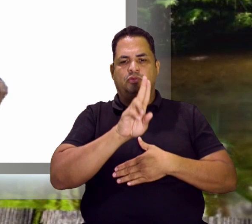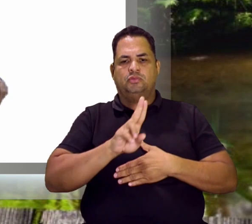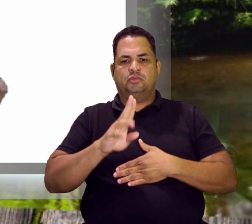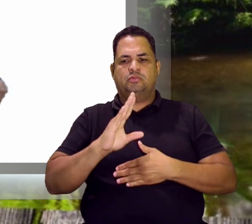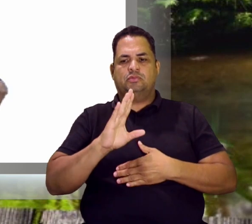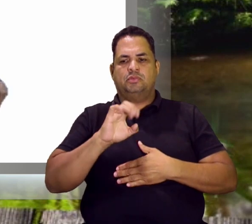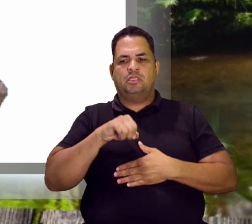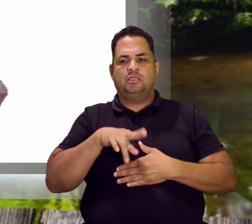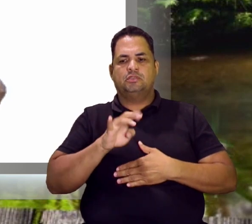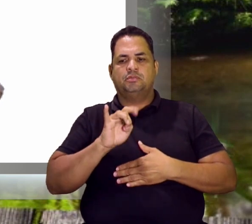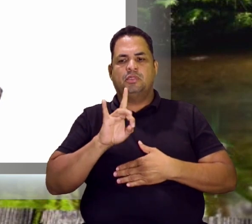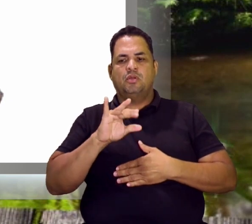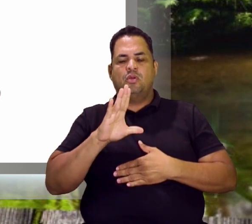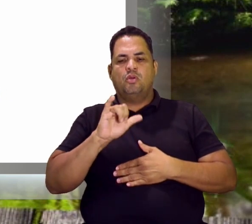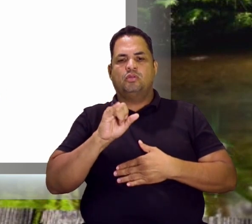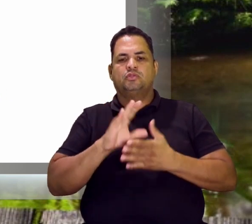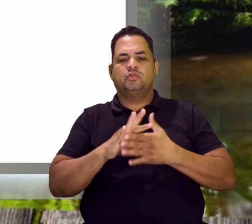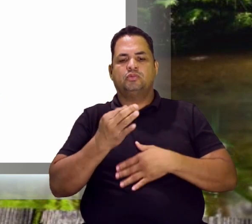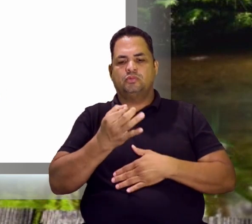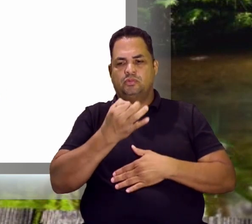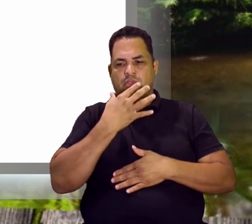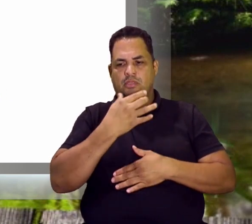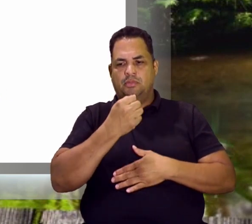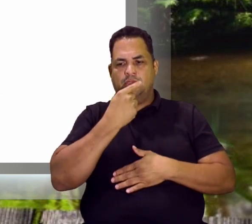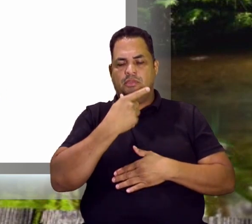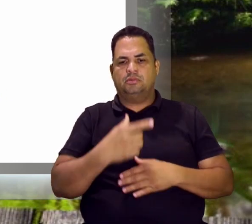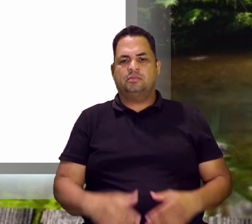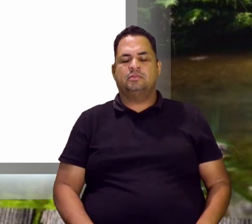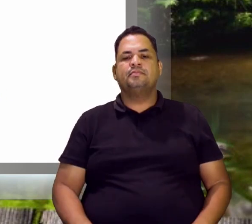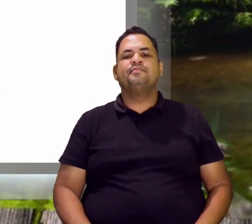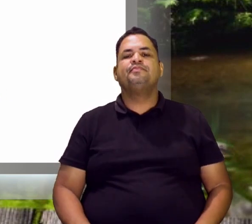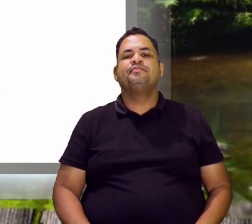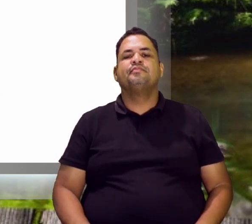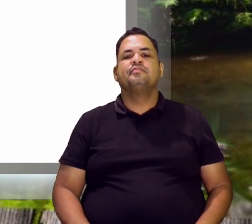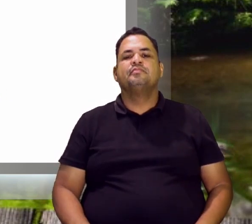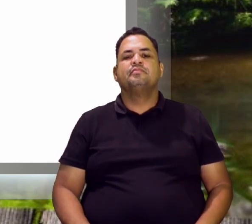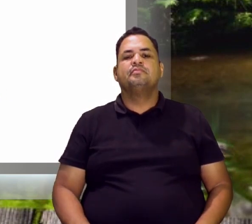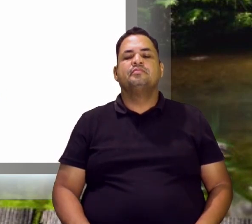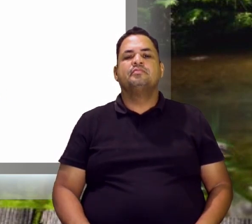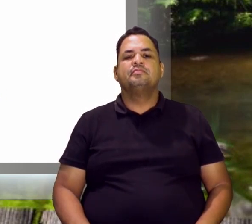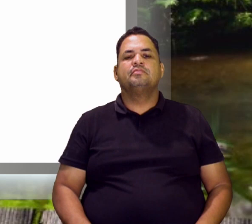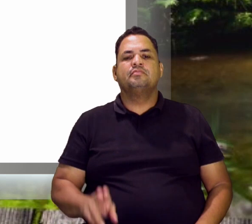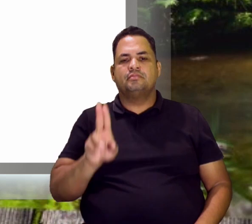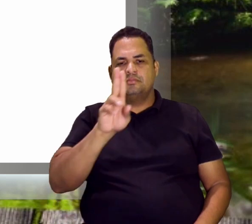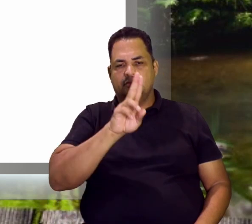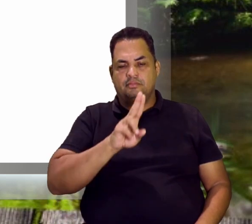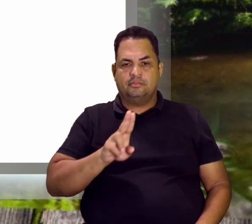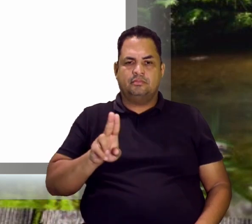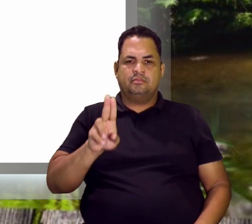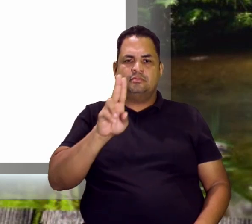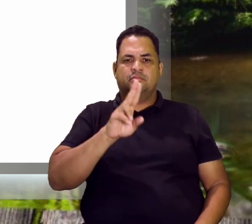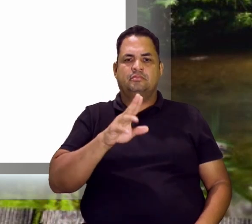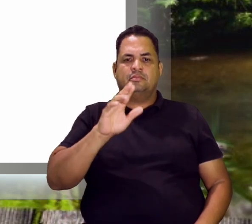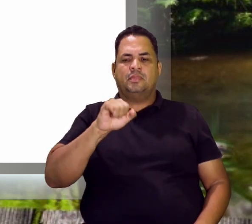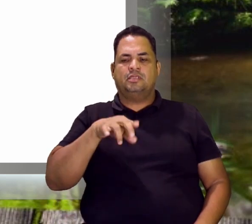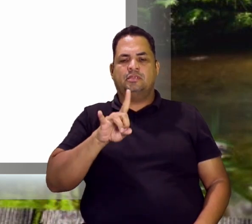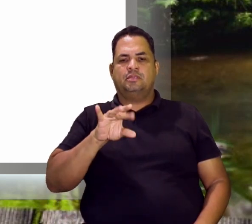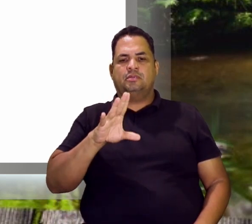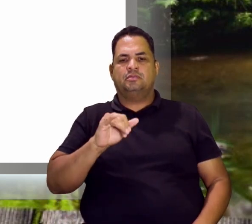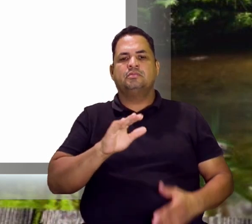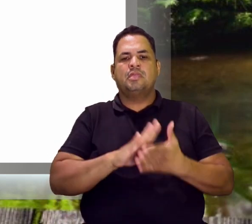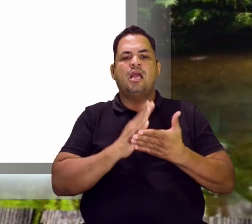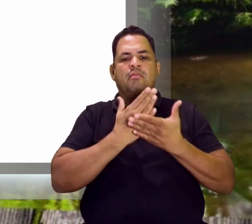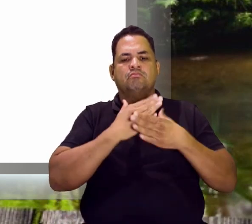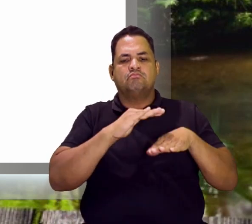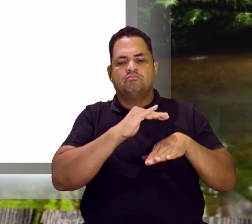antibióticos, que muitos deles são produzidos pelas bactérias também, tá? Aí utiliza esse antibiótico para matar